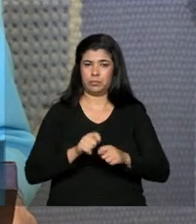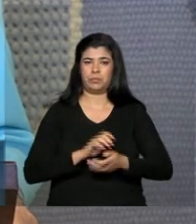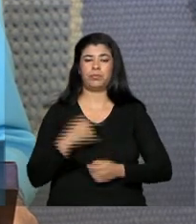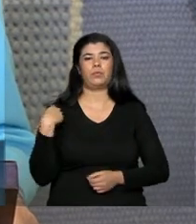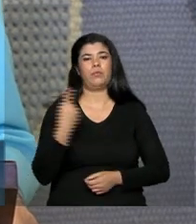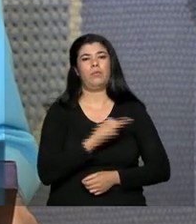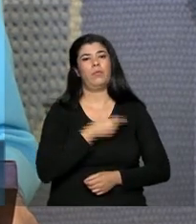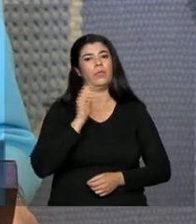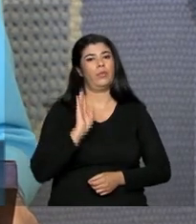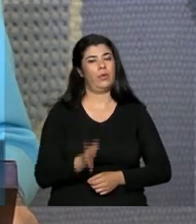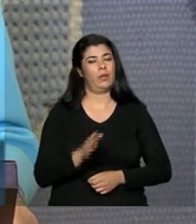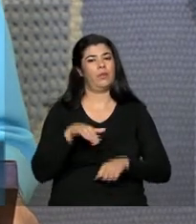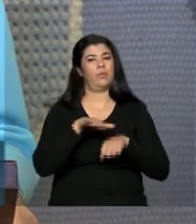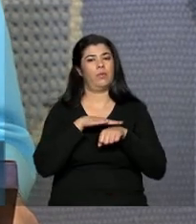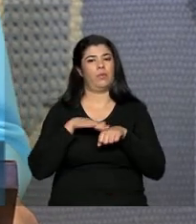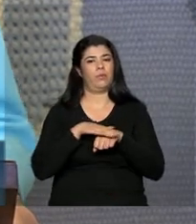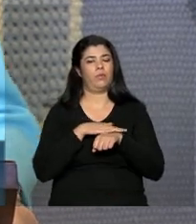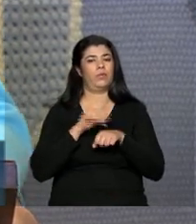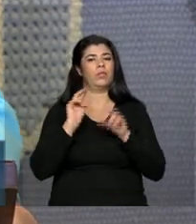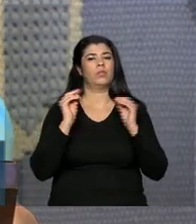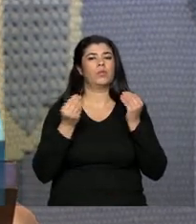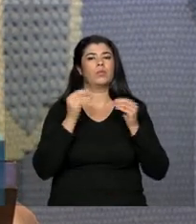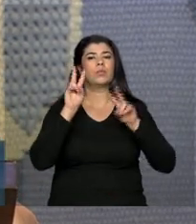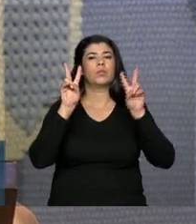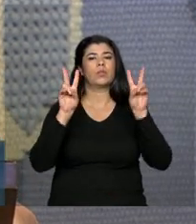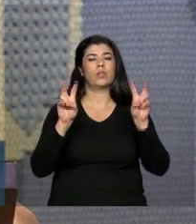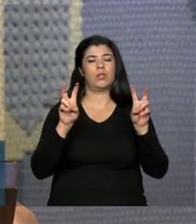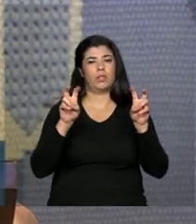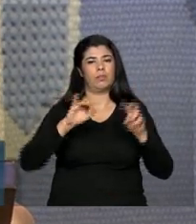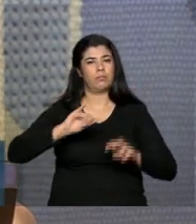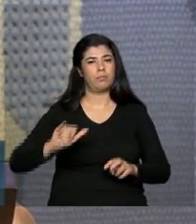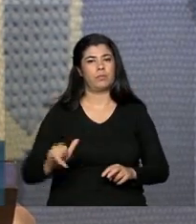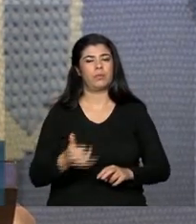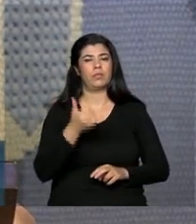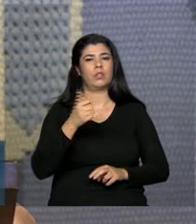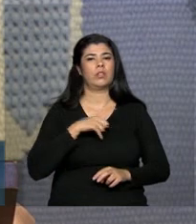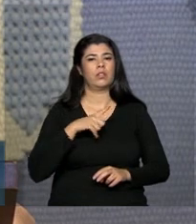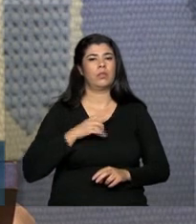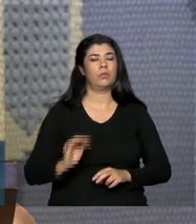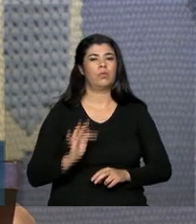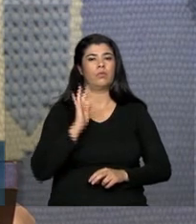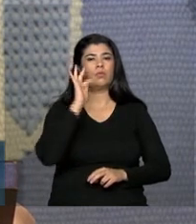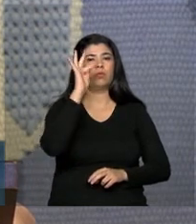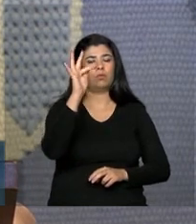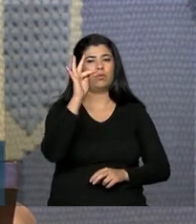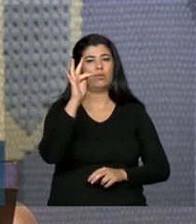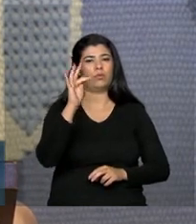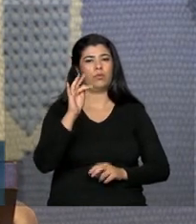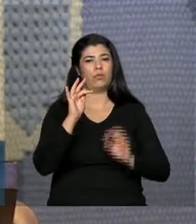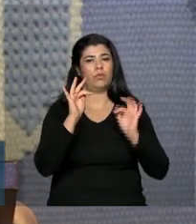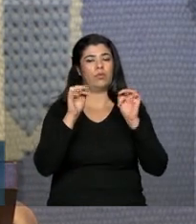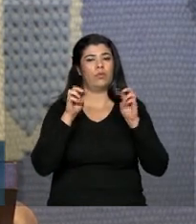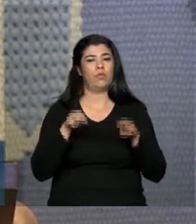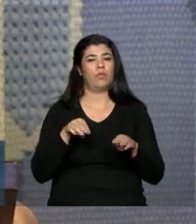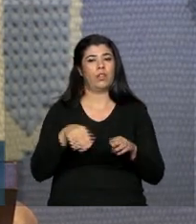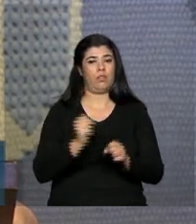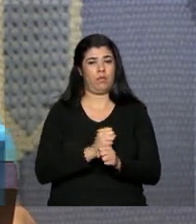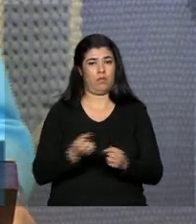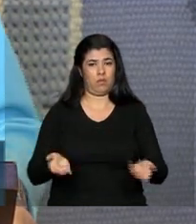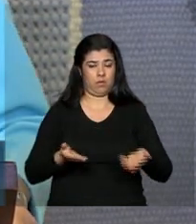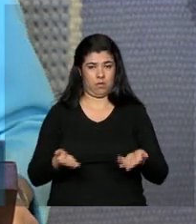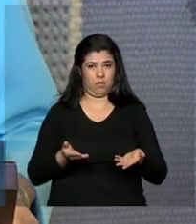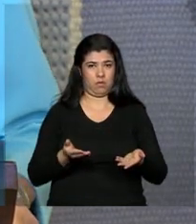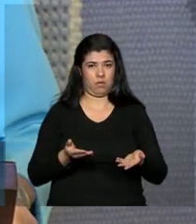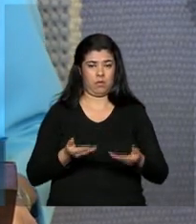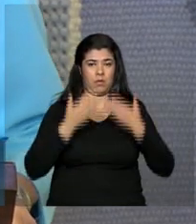Nós conversamos a respeito da oportunidade que teremos no final deste ano para apresentar